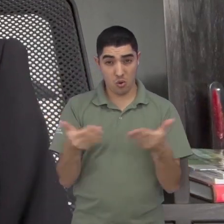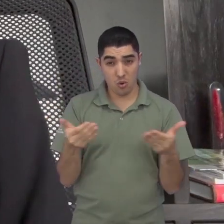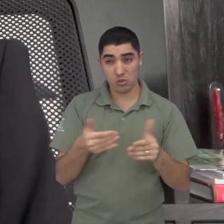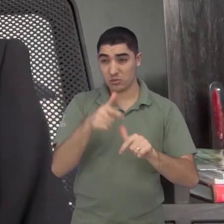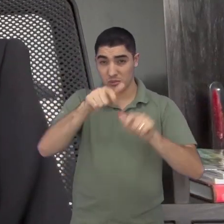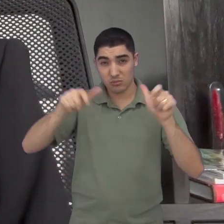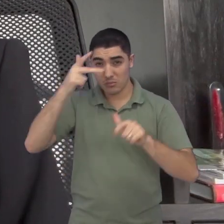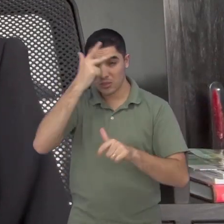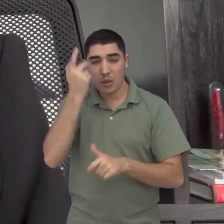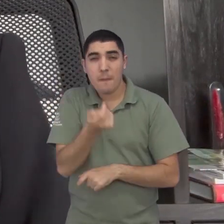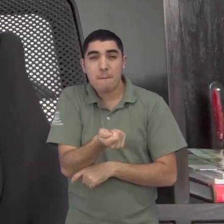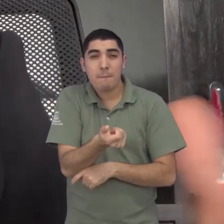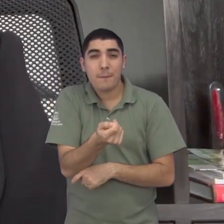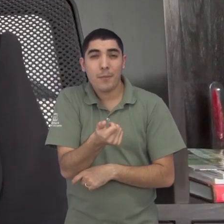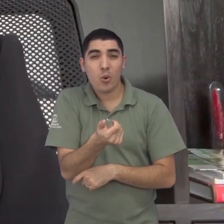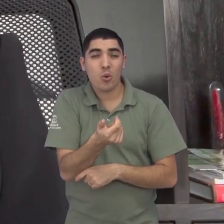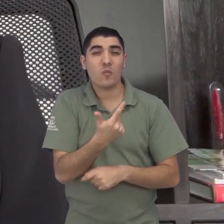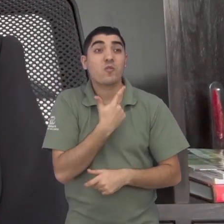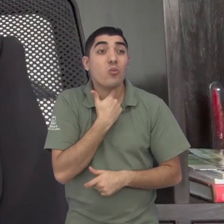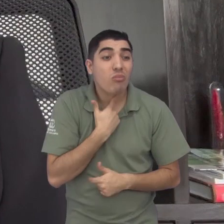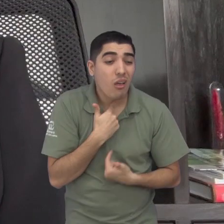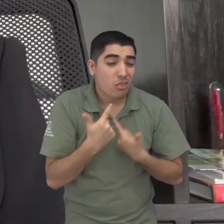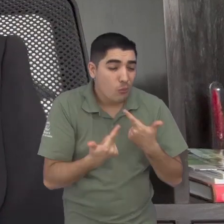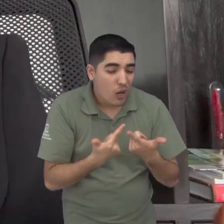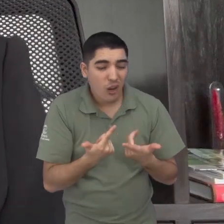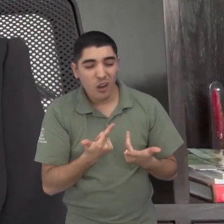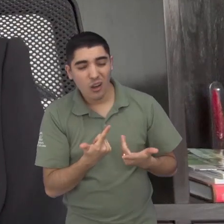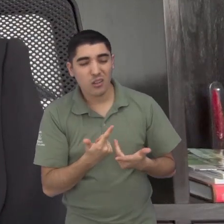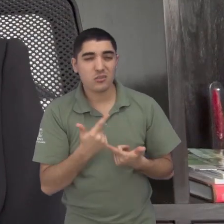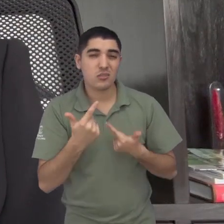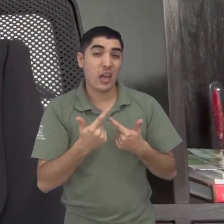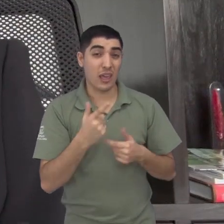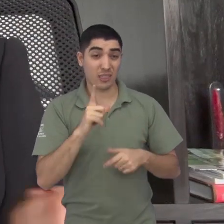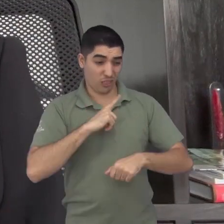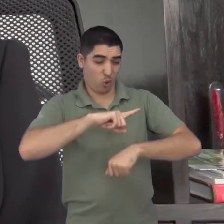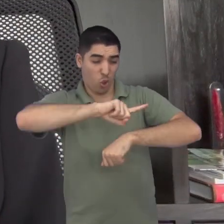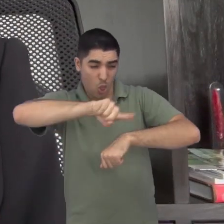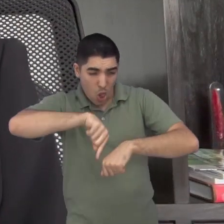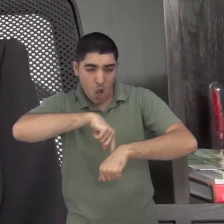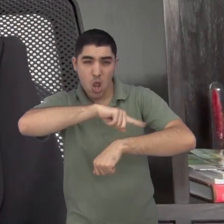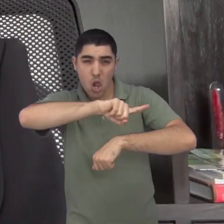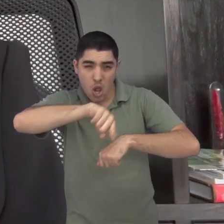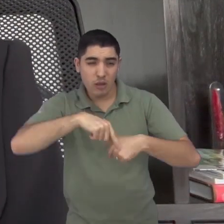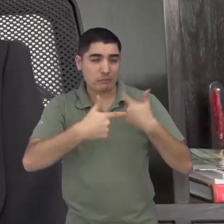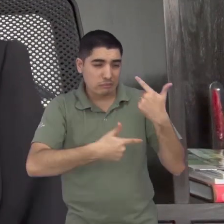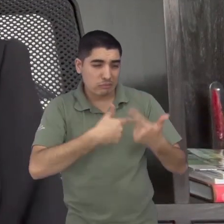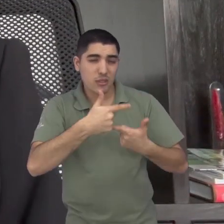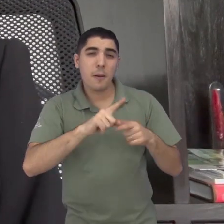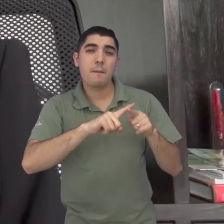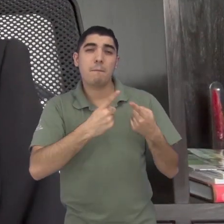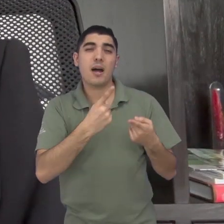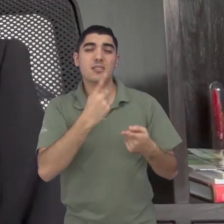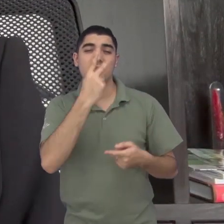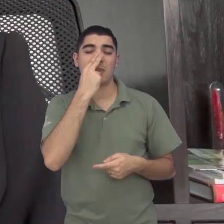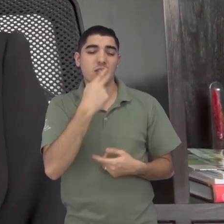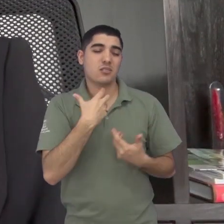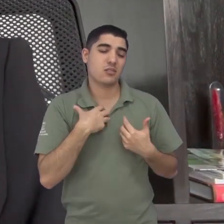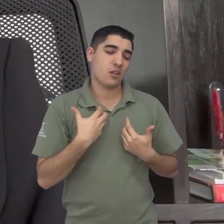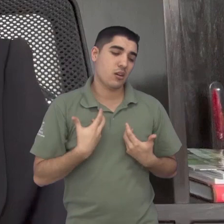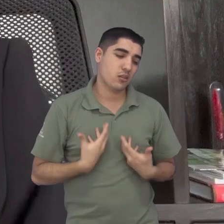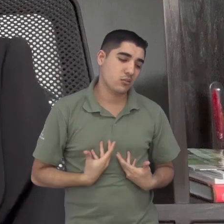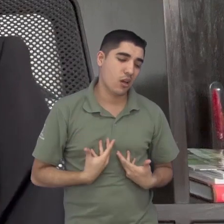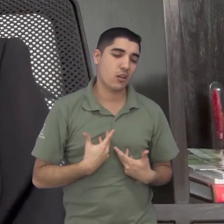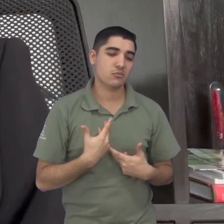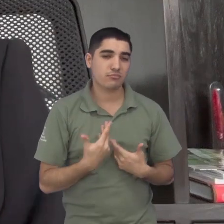de produtividade. A gente trabalha de fato muito, mas no final a gente tem grande parte do nosso dia de forma improdutiva.